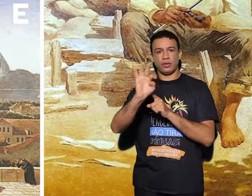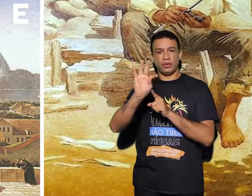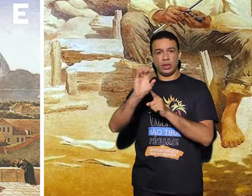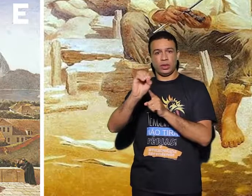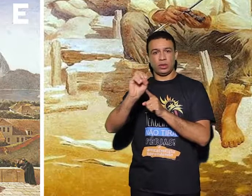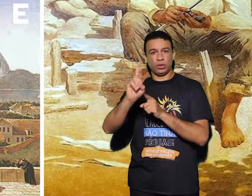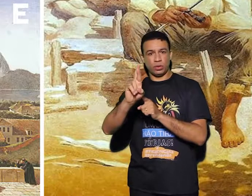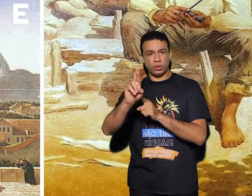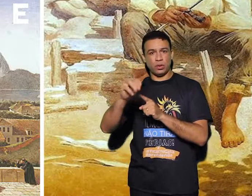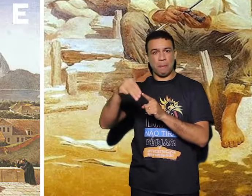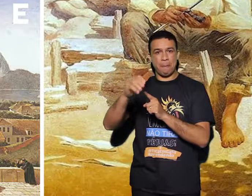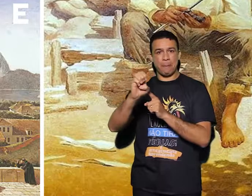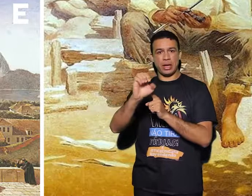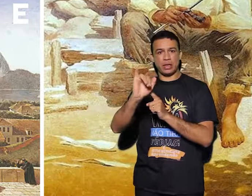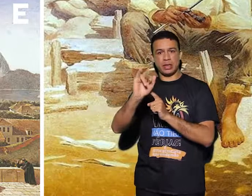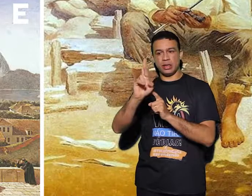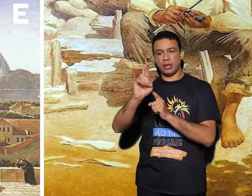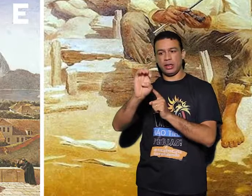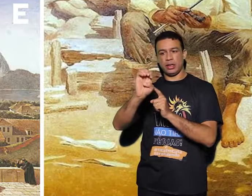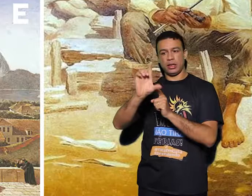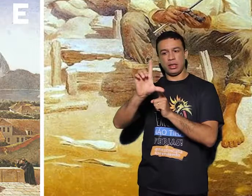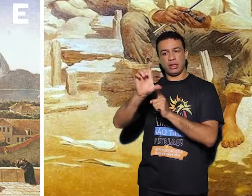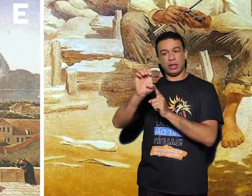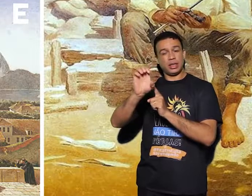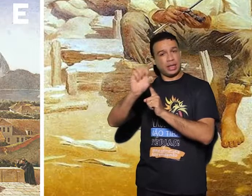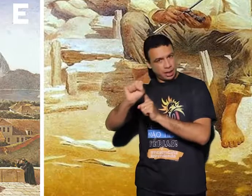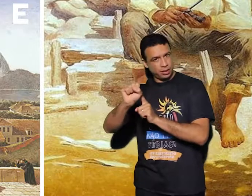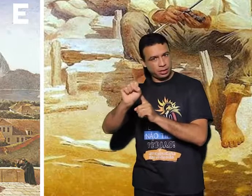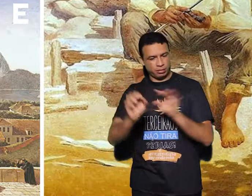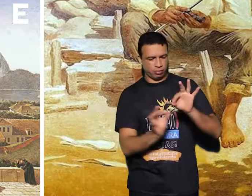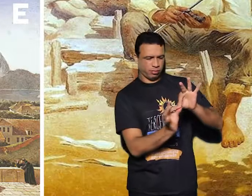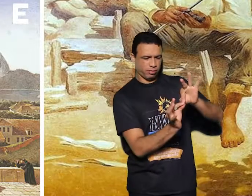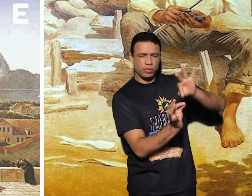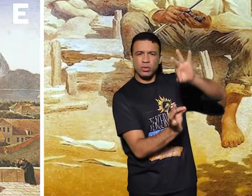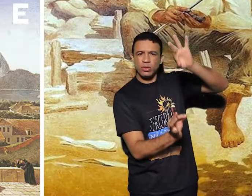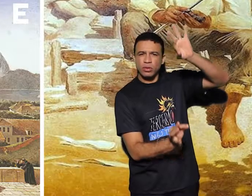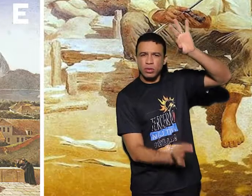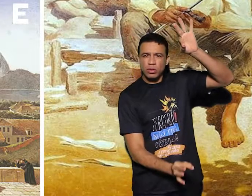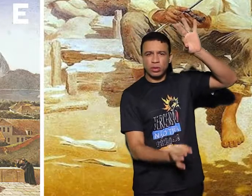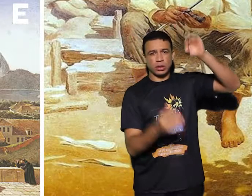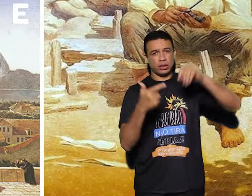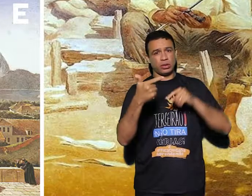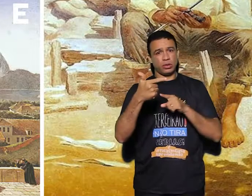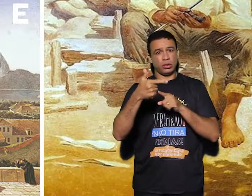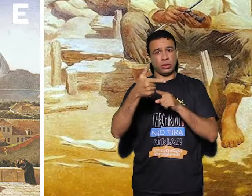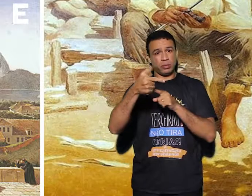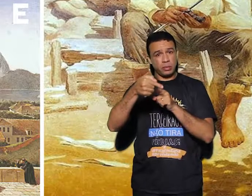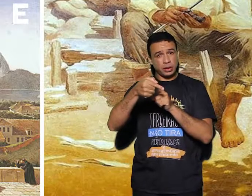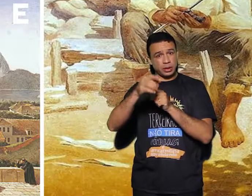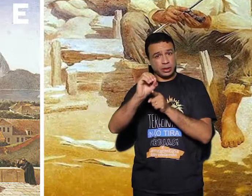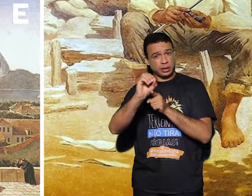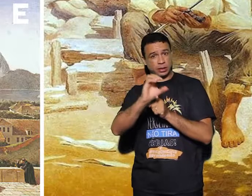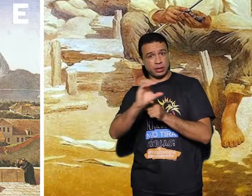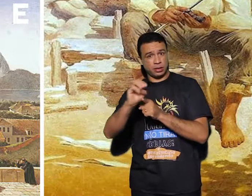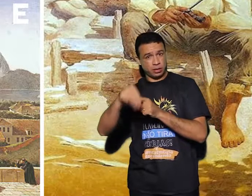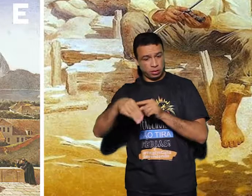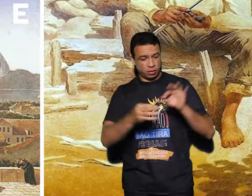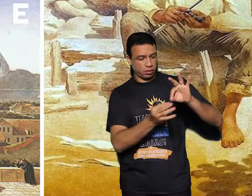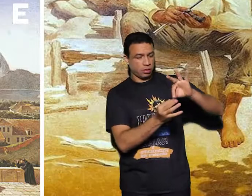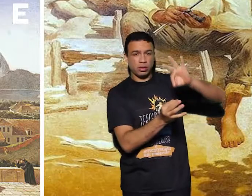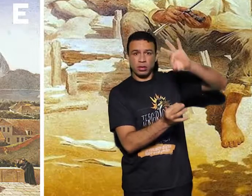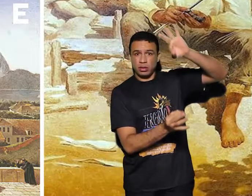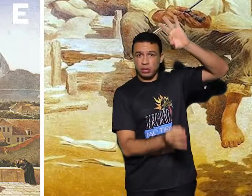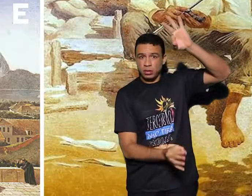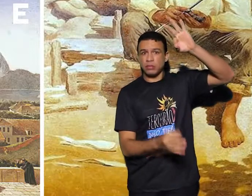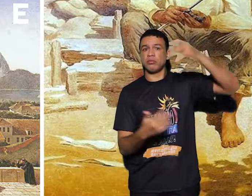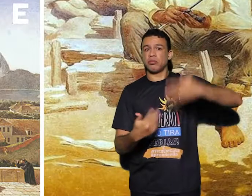de altura, de comprimento, por 3,60 de largura. E aí é um quadro fantástico, mas, como eu disse para vocês, é uma idealização, que é o princípio